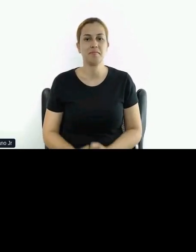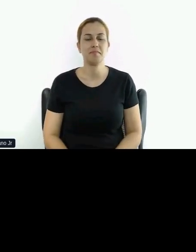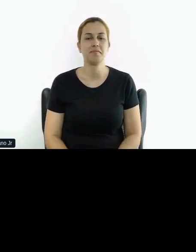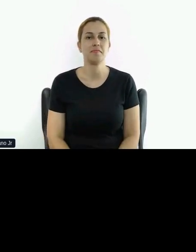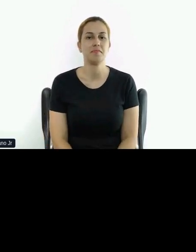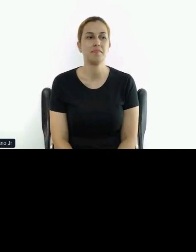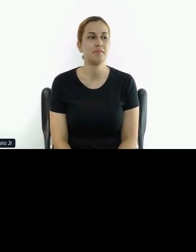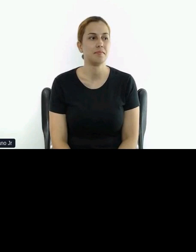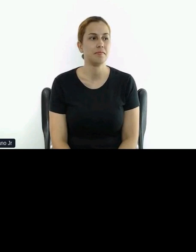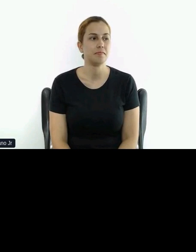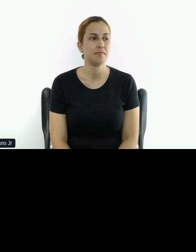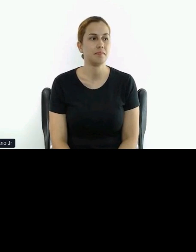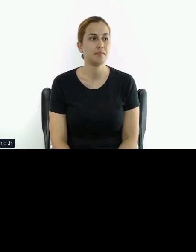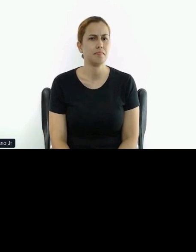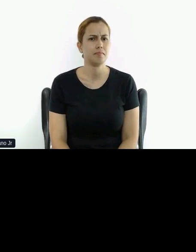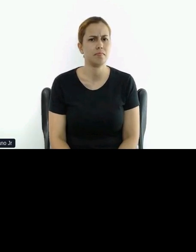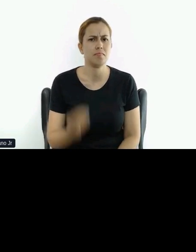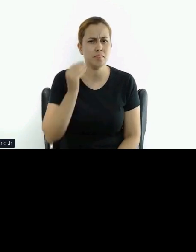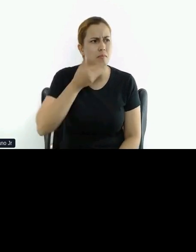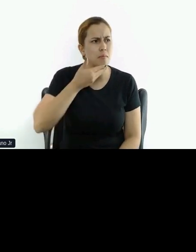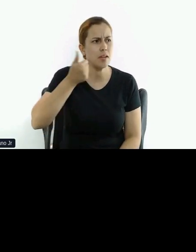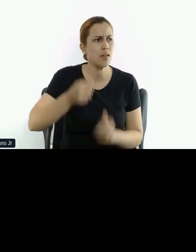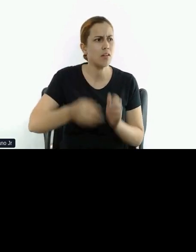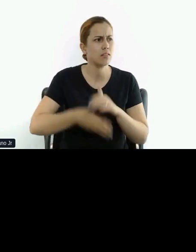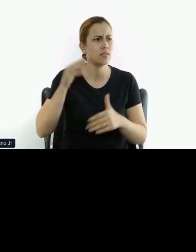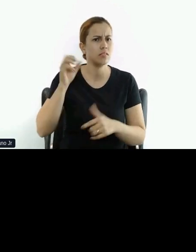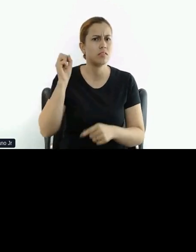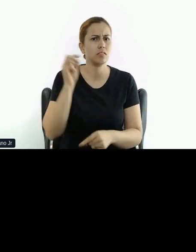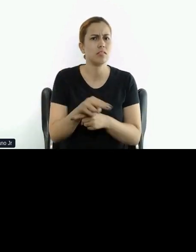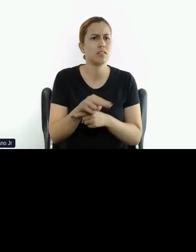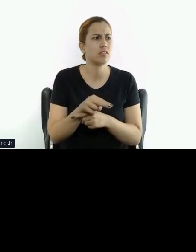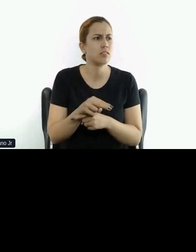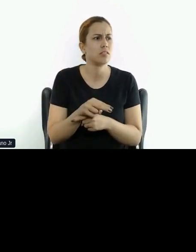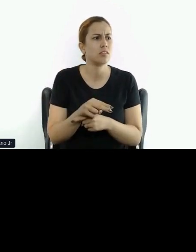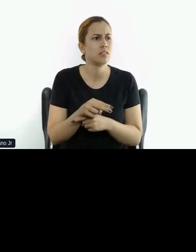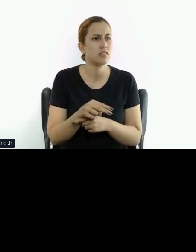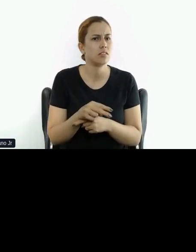Será que não seria legal ela entrar de novo e vir? Tem a opção de marcar ali, né, pra